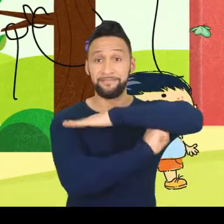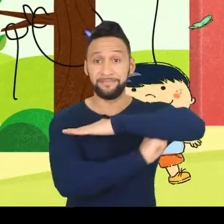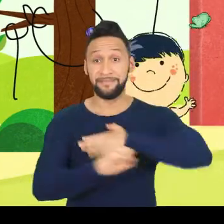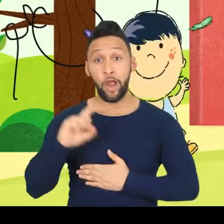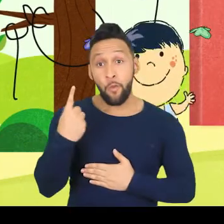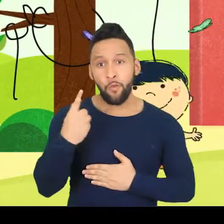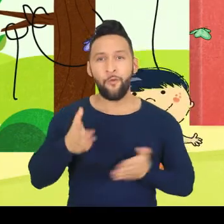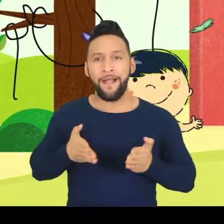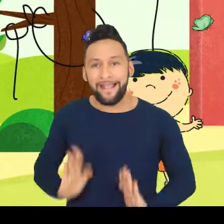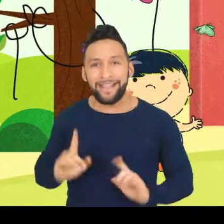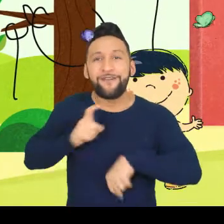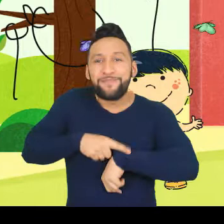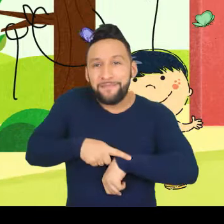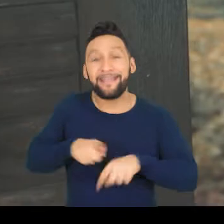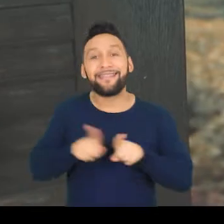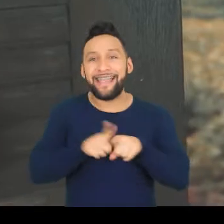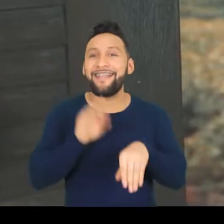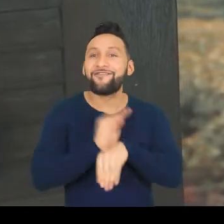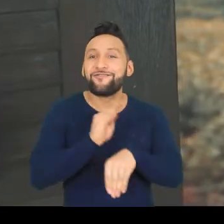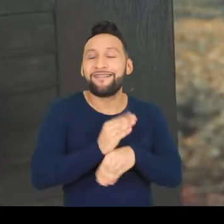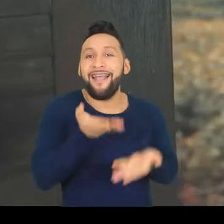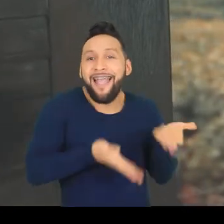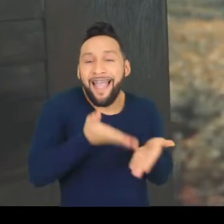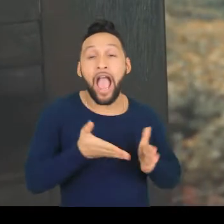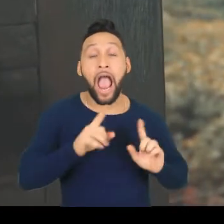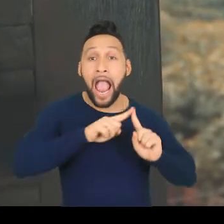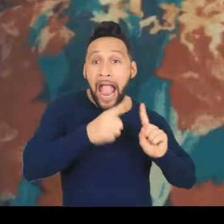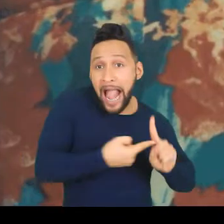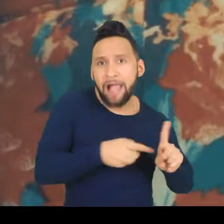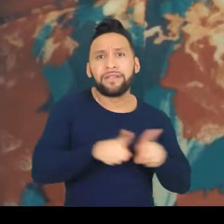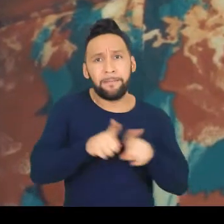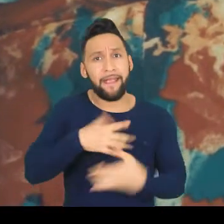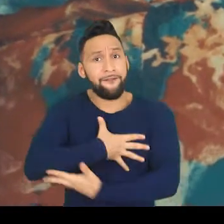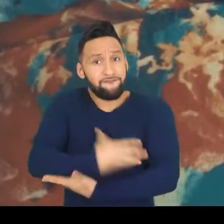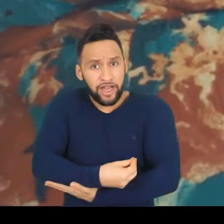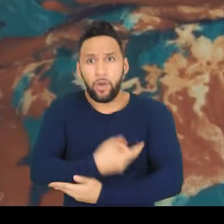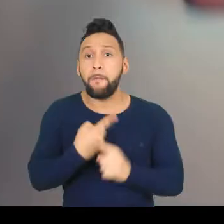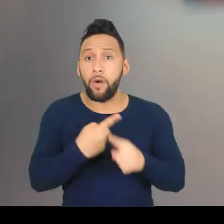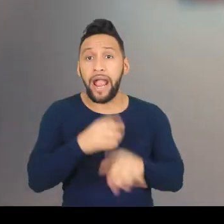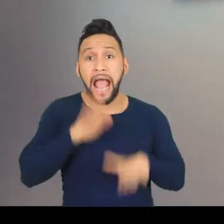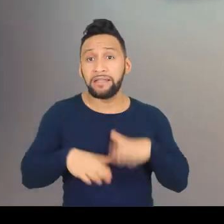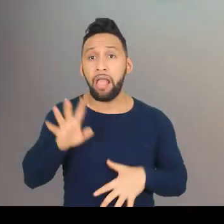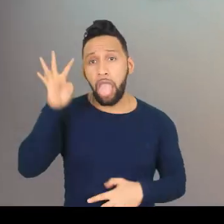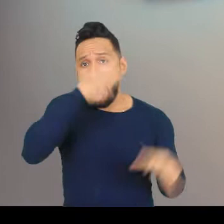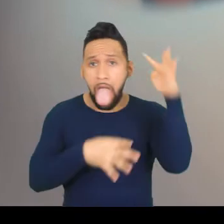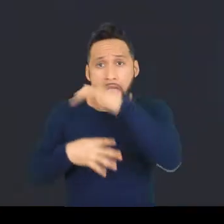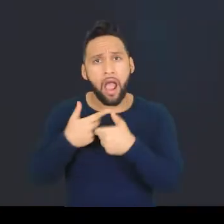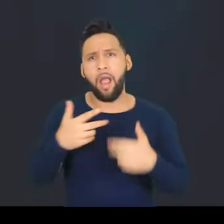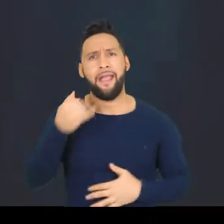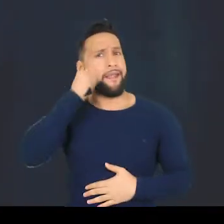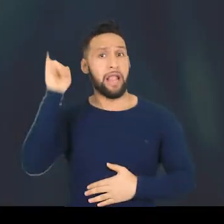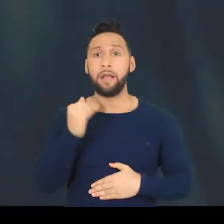No tempo de nascer, uma linha de cuidado materno-infantil é estruturada a partir da atenção às gestantes de alto